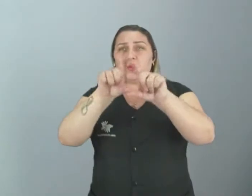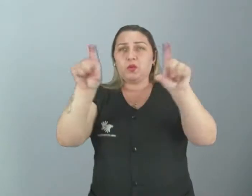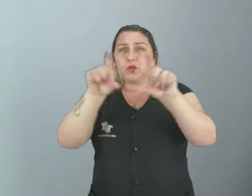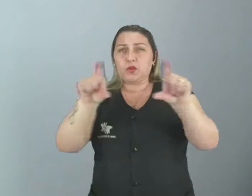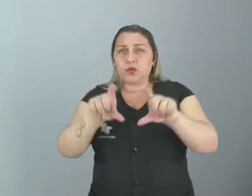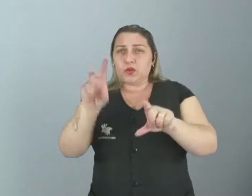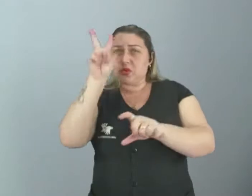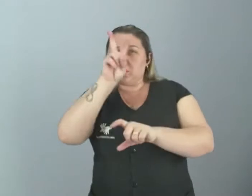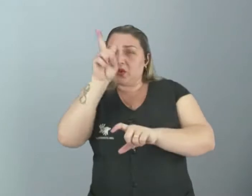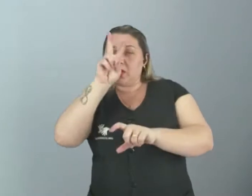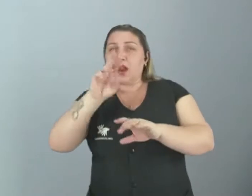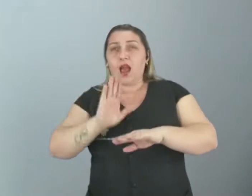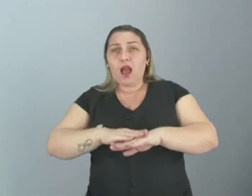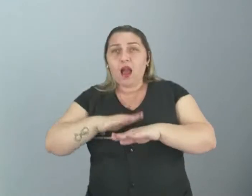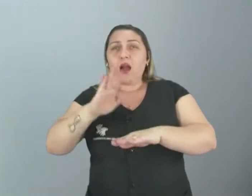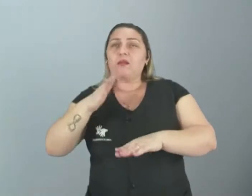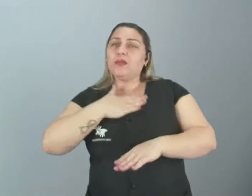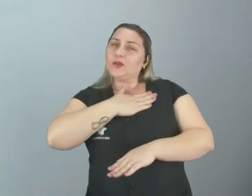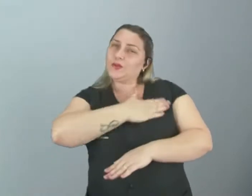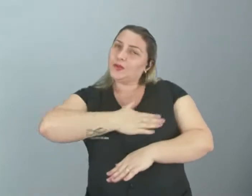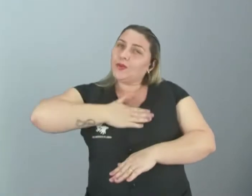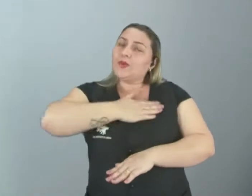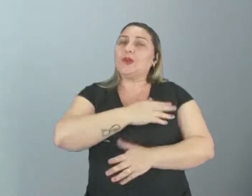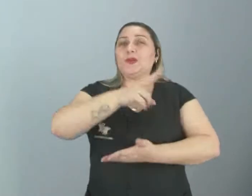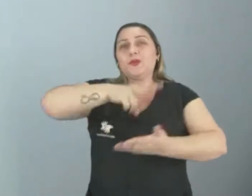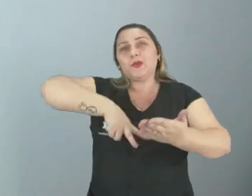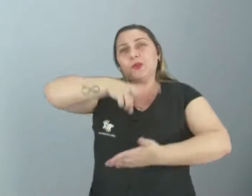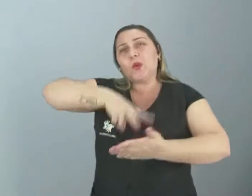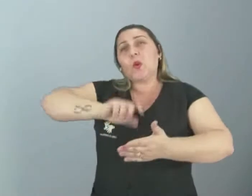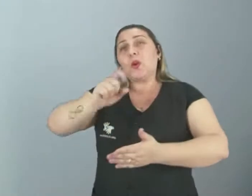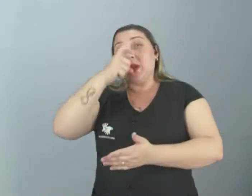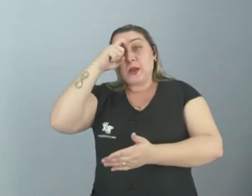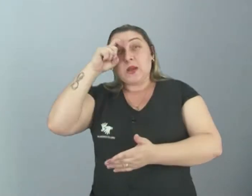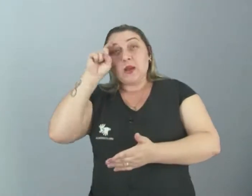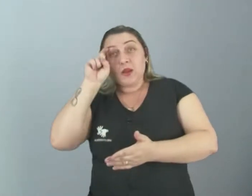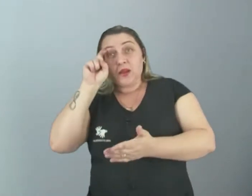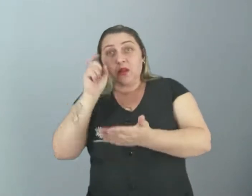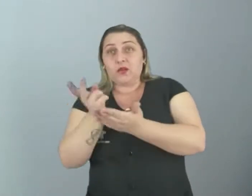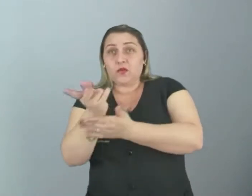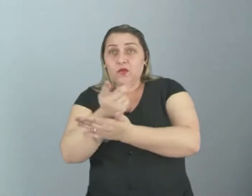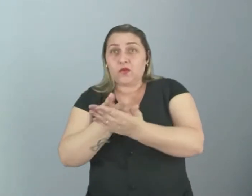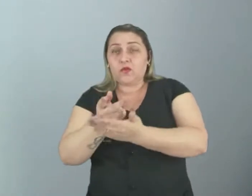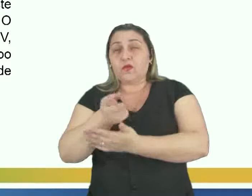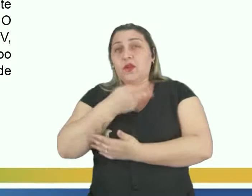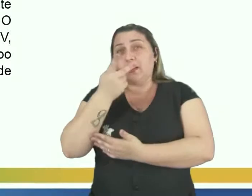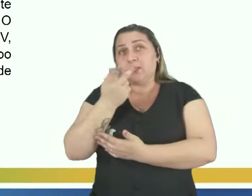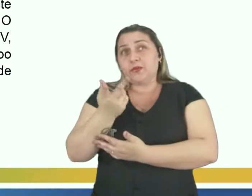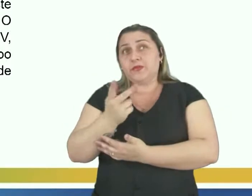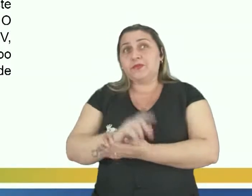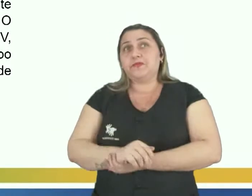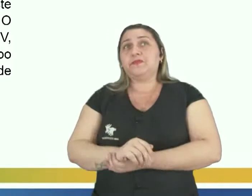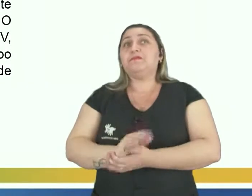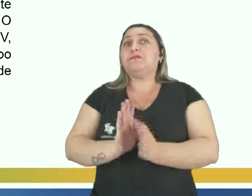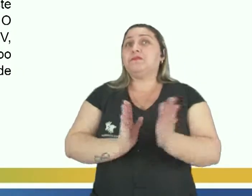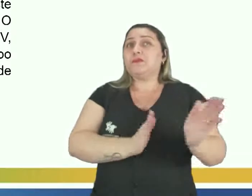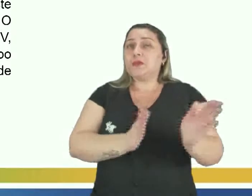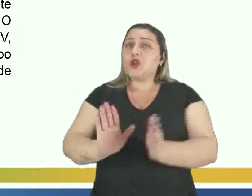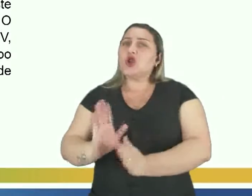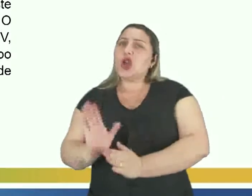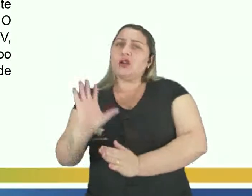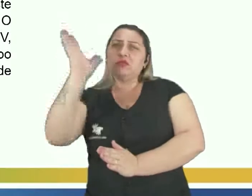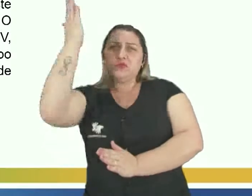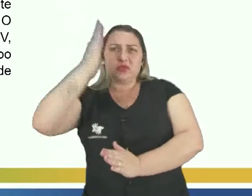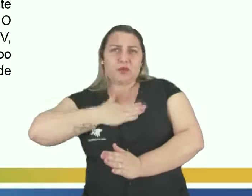em quadrinhos, isso aumenta o gosto de vocês pela leitura? O que o Maurício de Souza disse? Ele diz assim: esse processo já